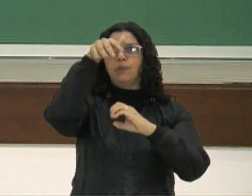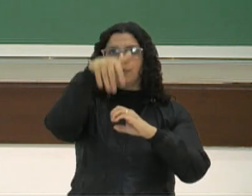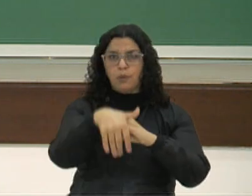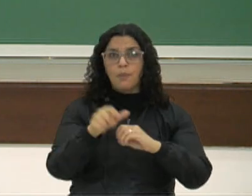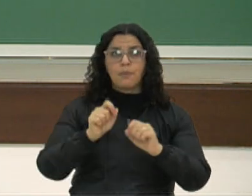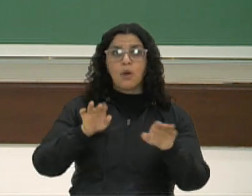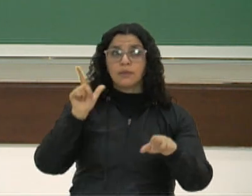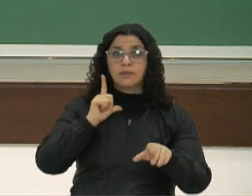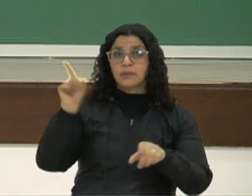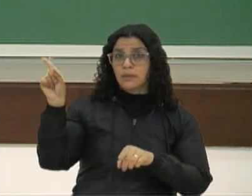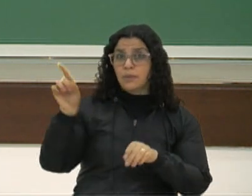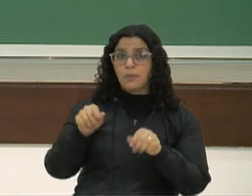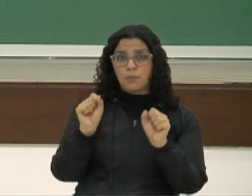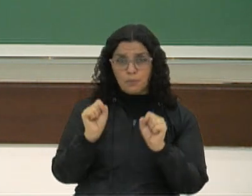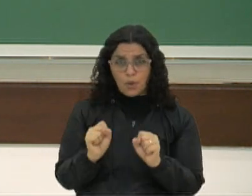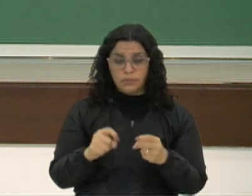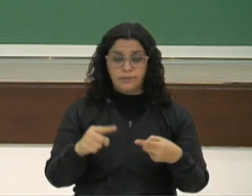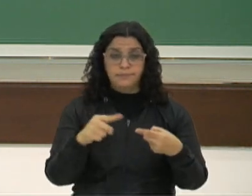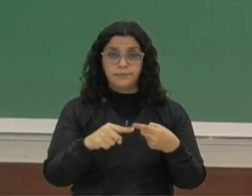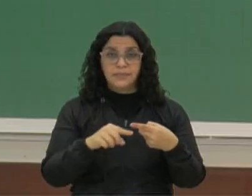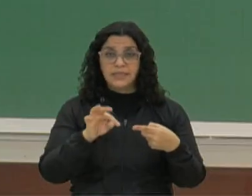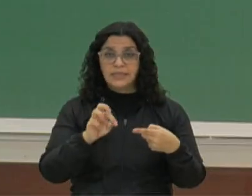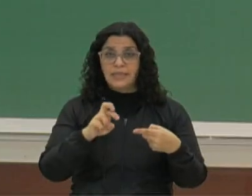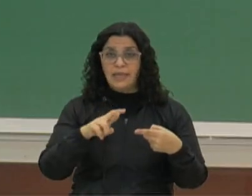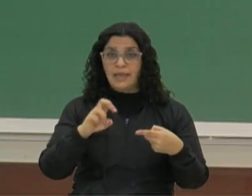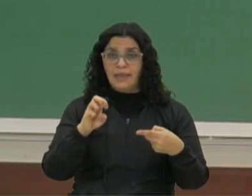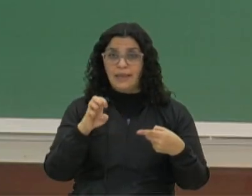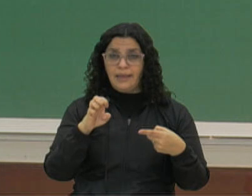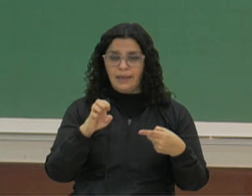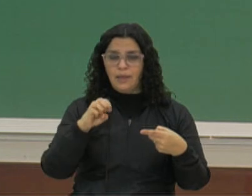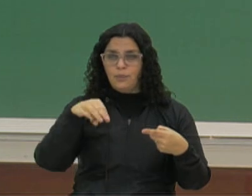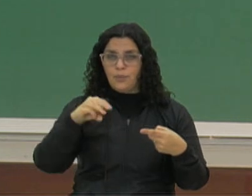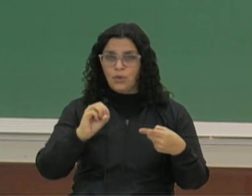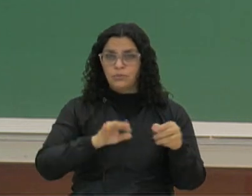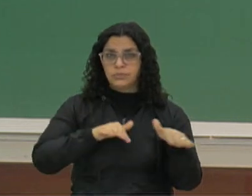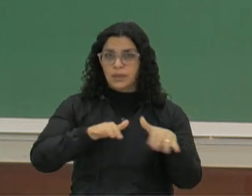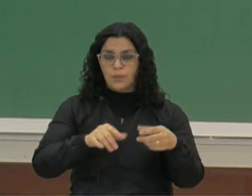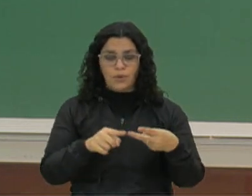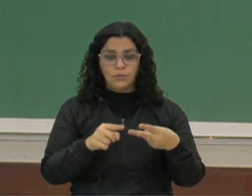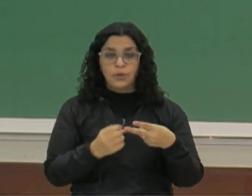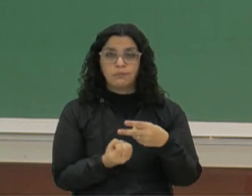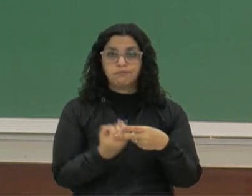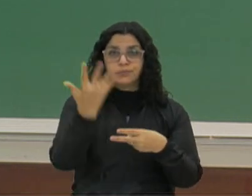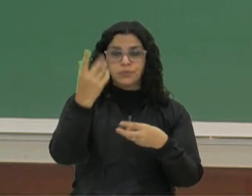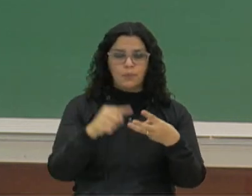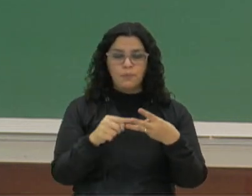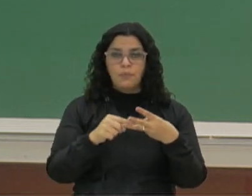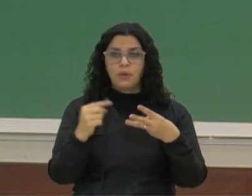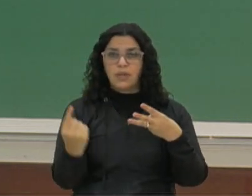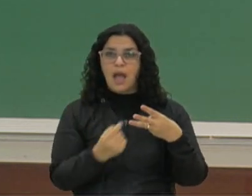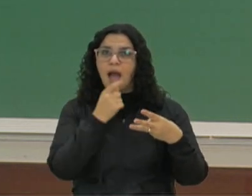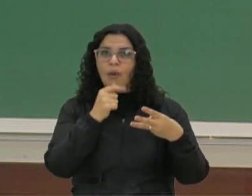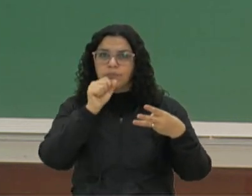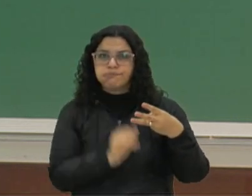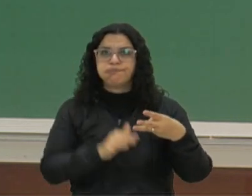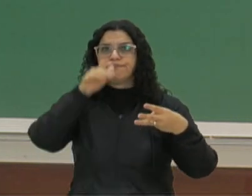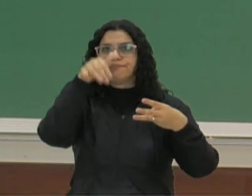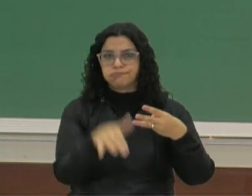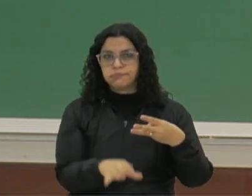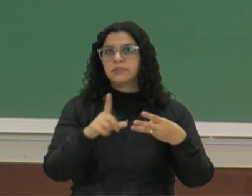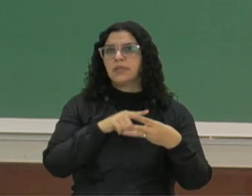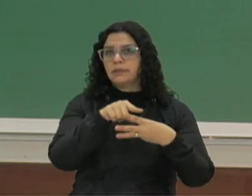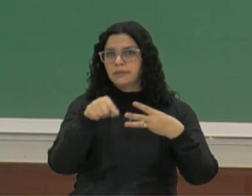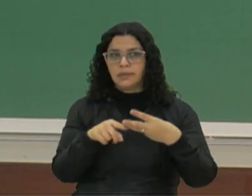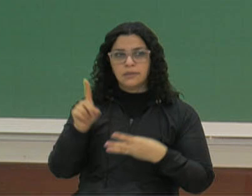Esse tectonismo pode dar origem a terremotos, a erupções vulcânicas, tsunamis. Temos aqui três